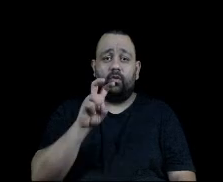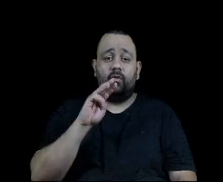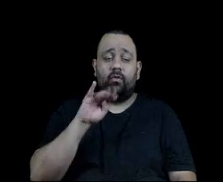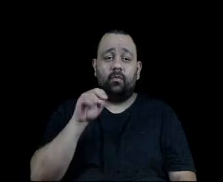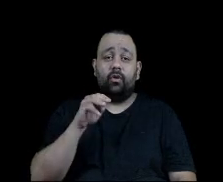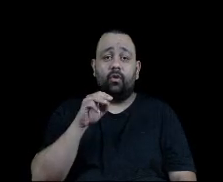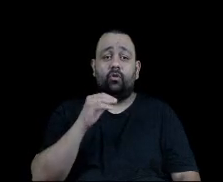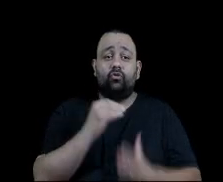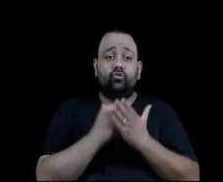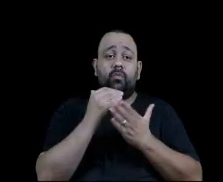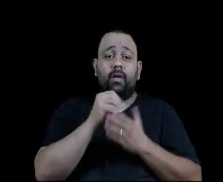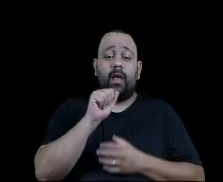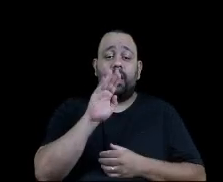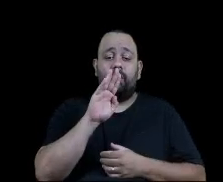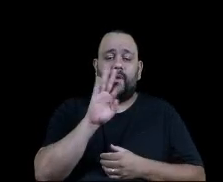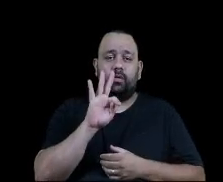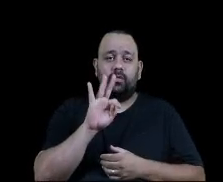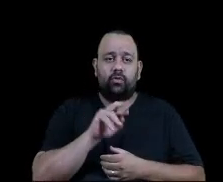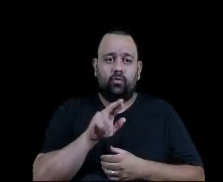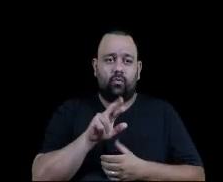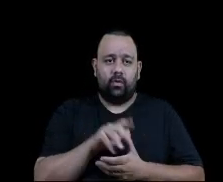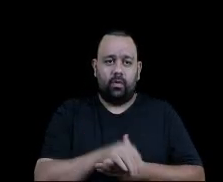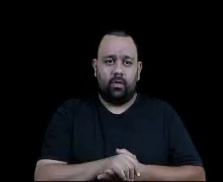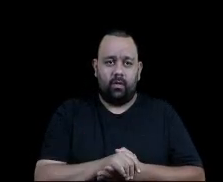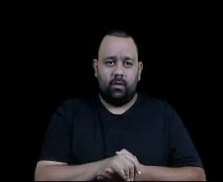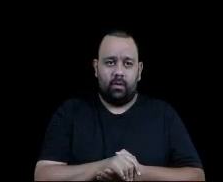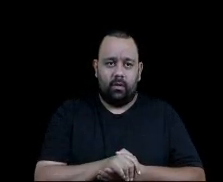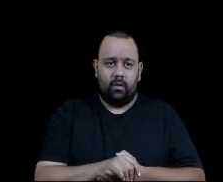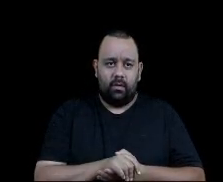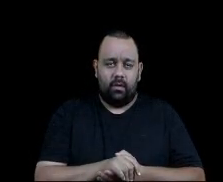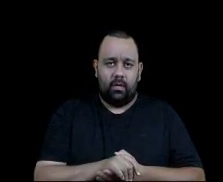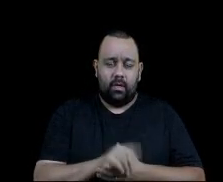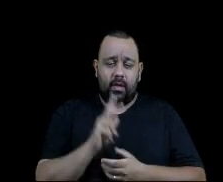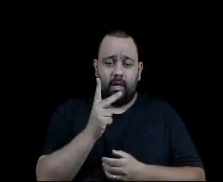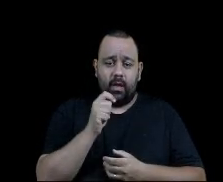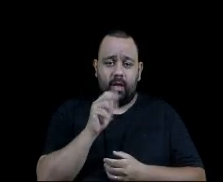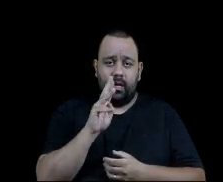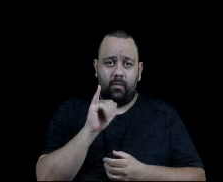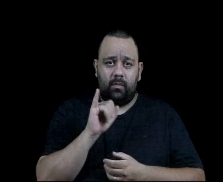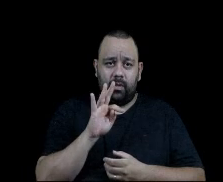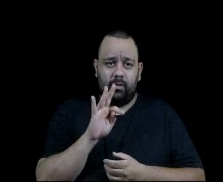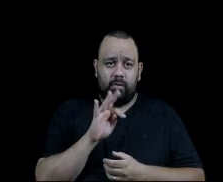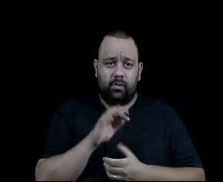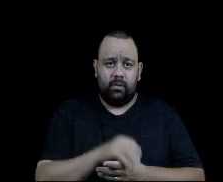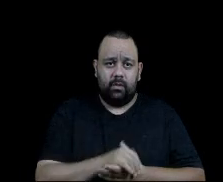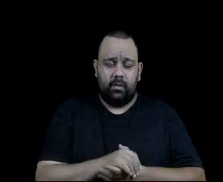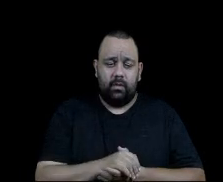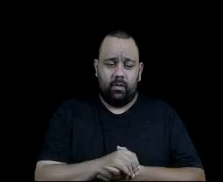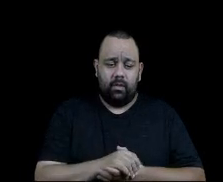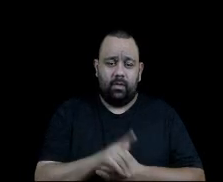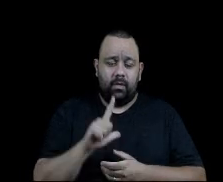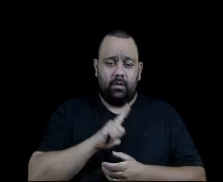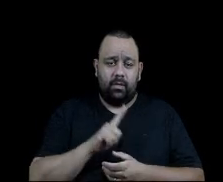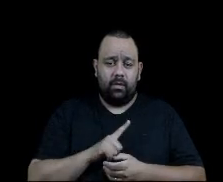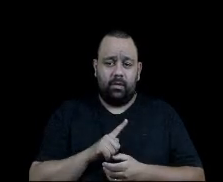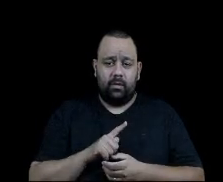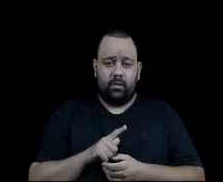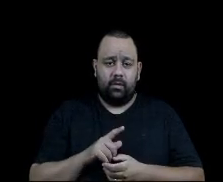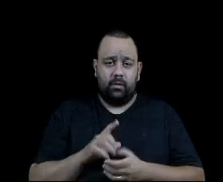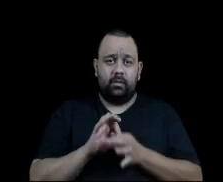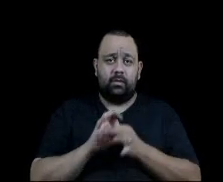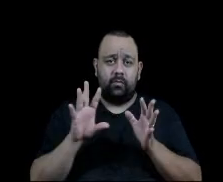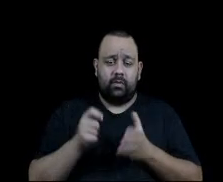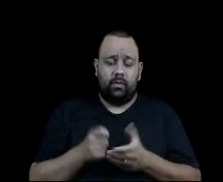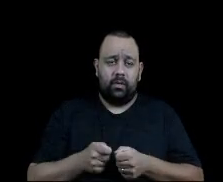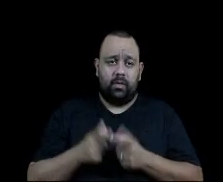Não, porque a senhora computou... não é o superávit. Isso não é um cálculo do superávit. Não é superávit. Superávit seria o que você a tem